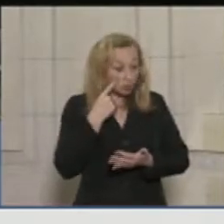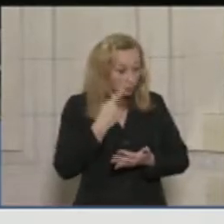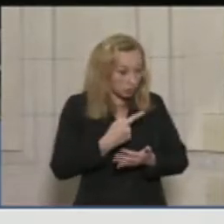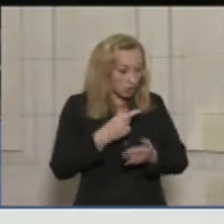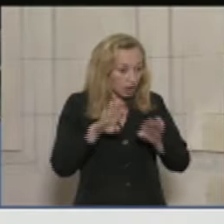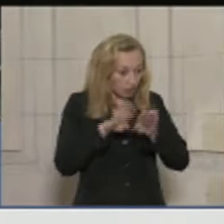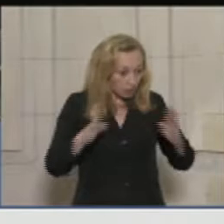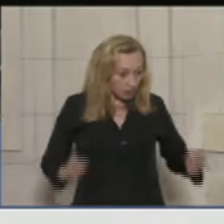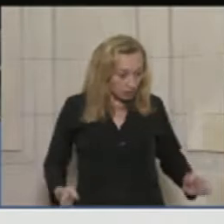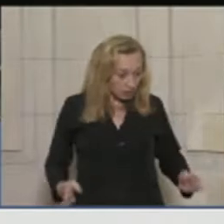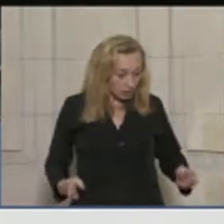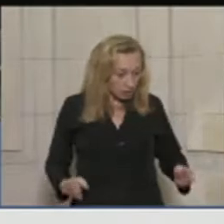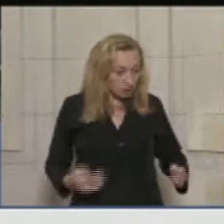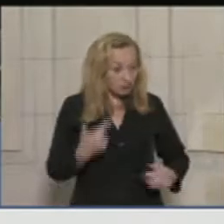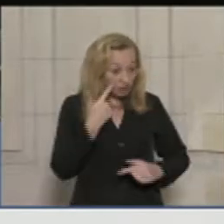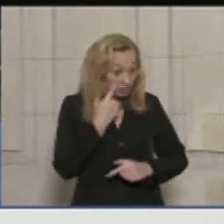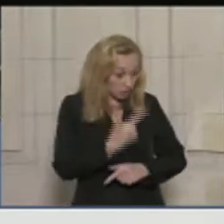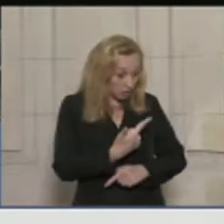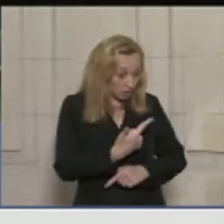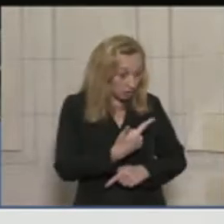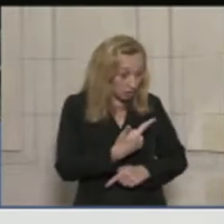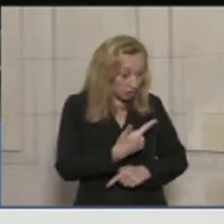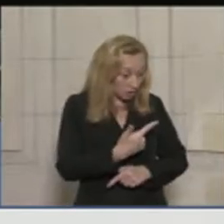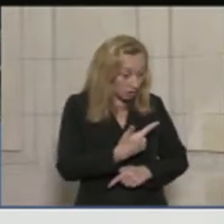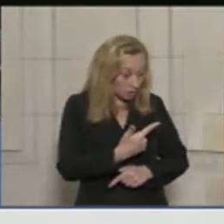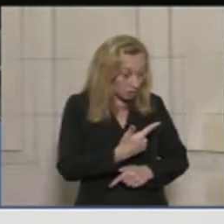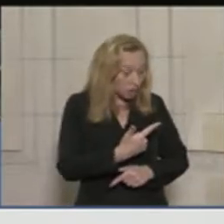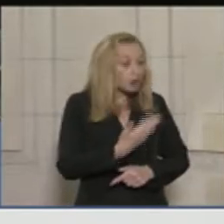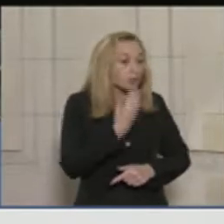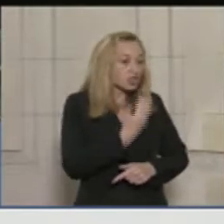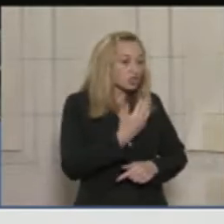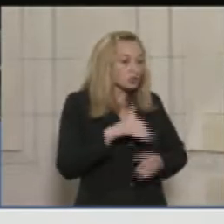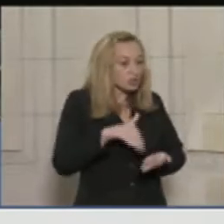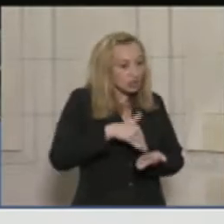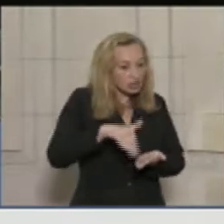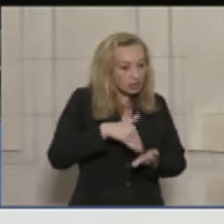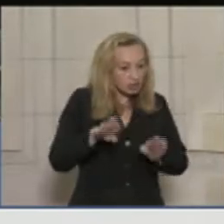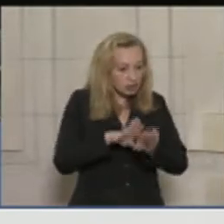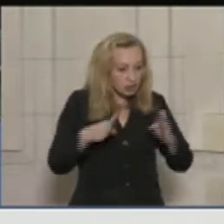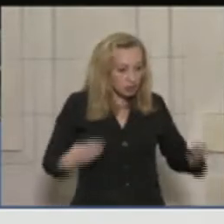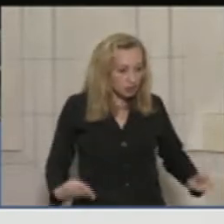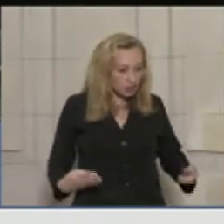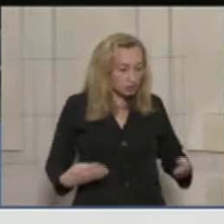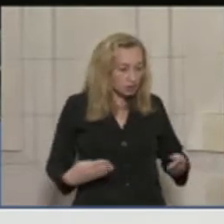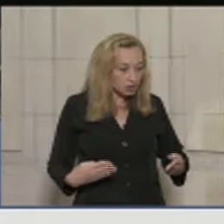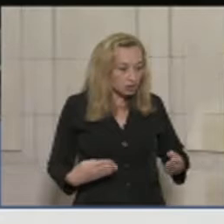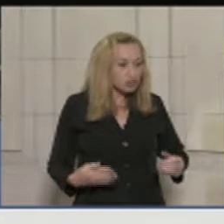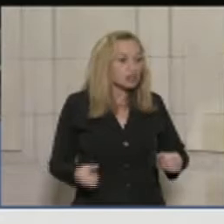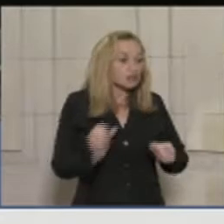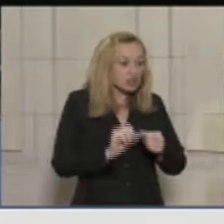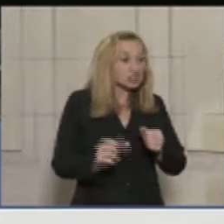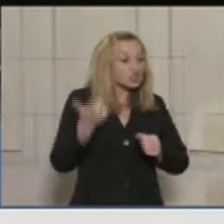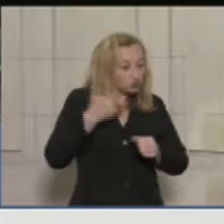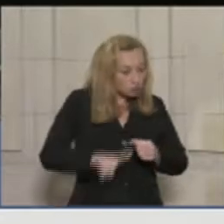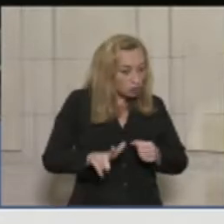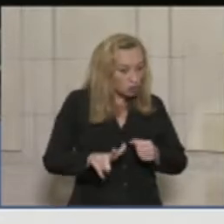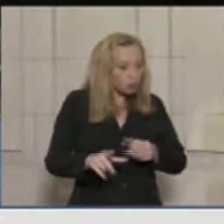mesa a escrutinadora vai apurar. Pedir ao secretário da mesa que refaça a apuração do projeto de